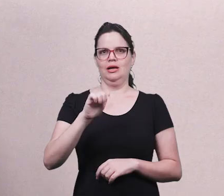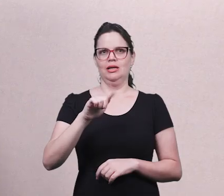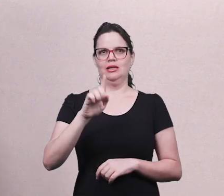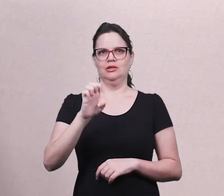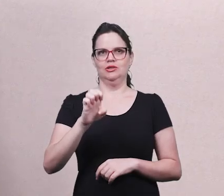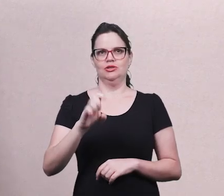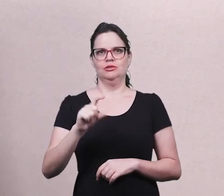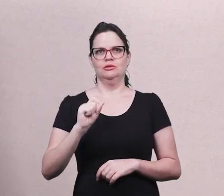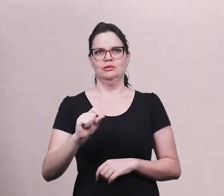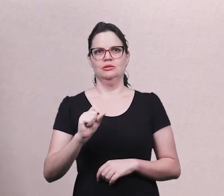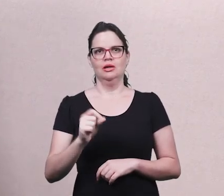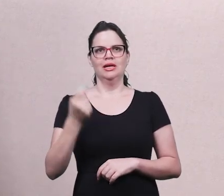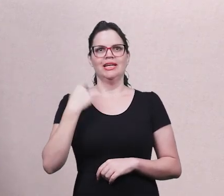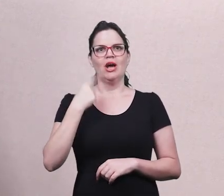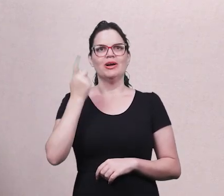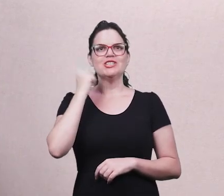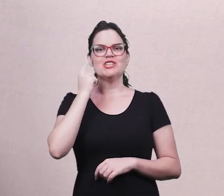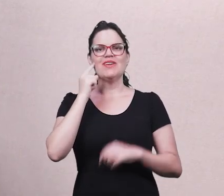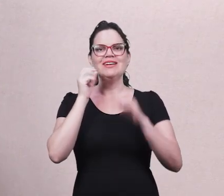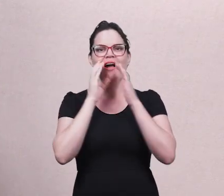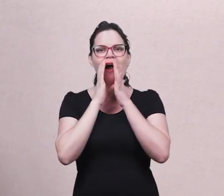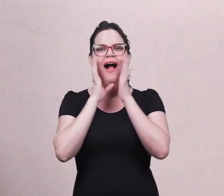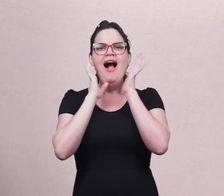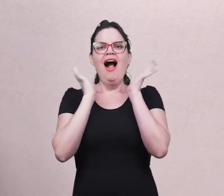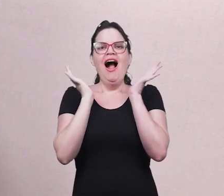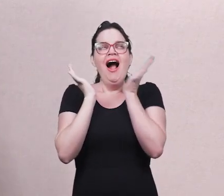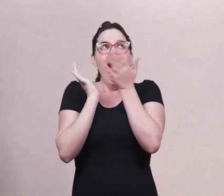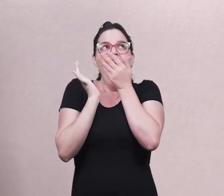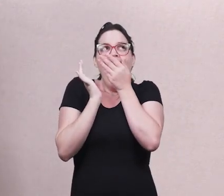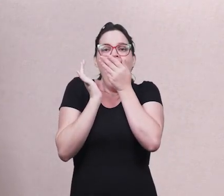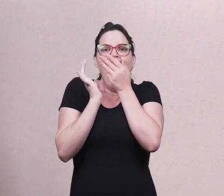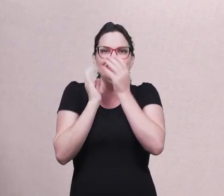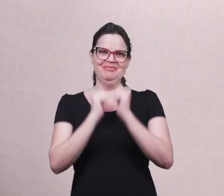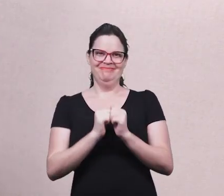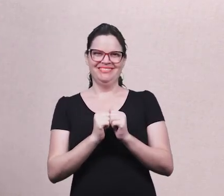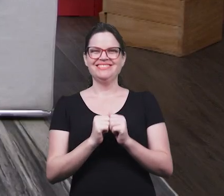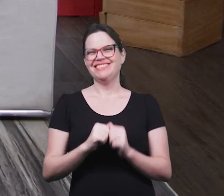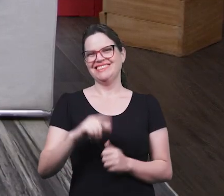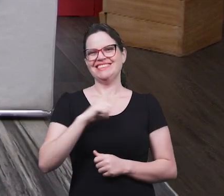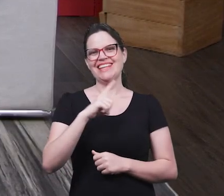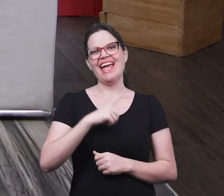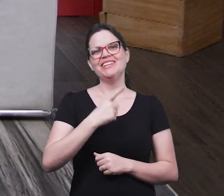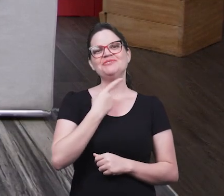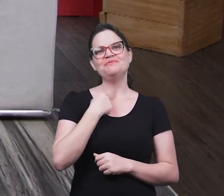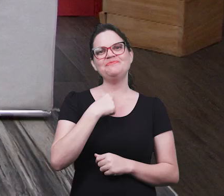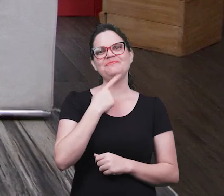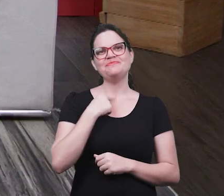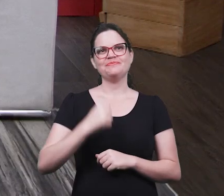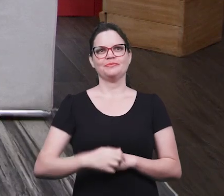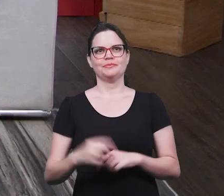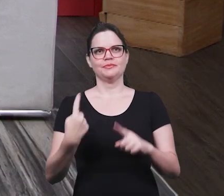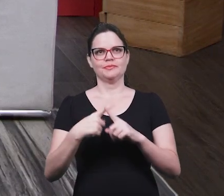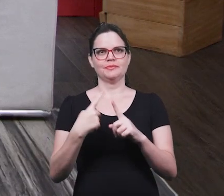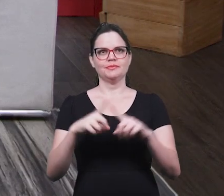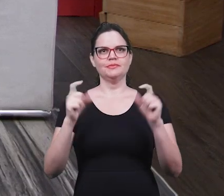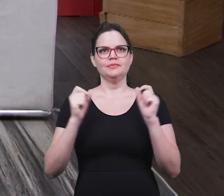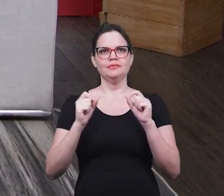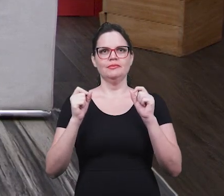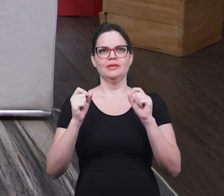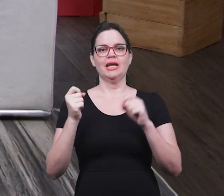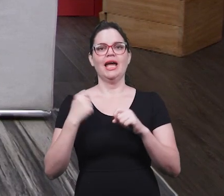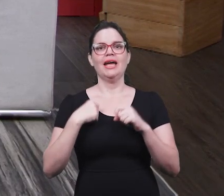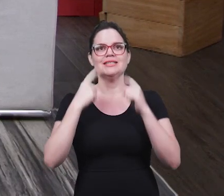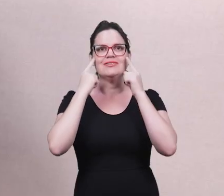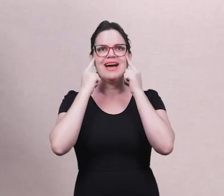laringe. É o do bocejo. Que é o que faz bocejar depois. Dá muita vontade de bocejar. Sim, é um som onde você